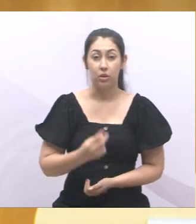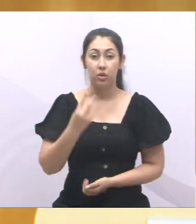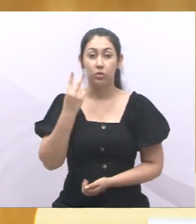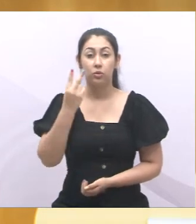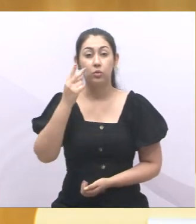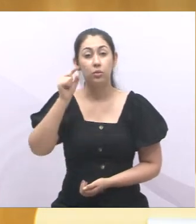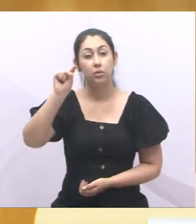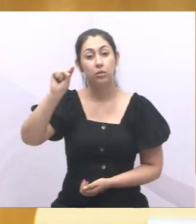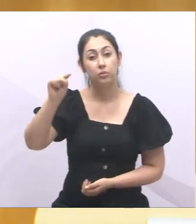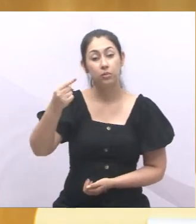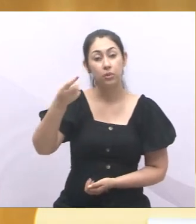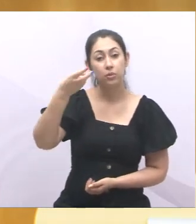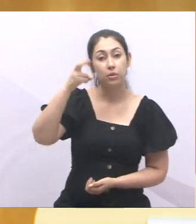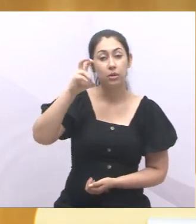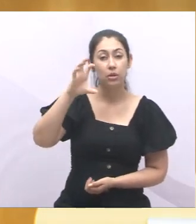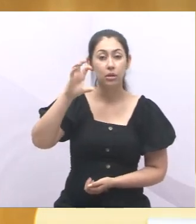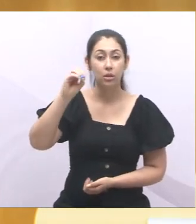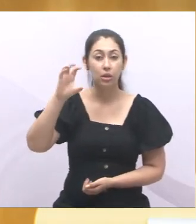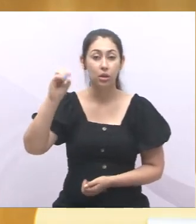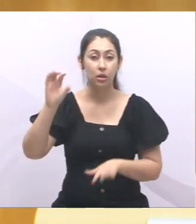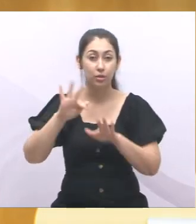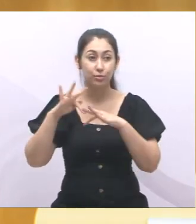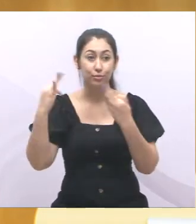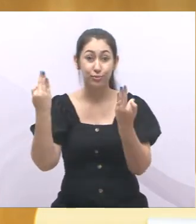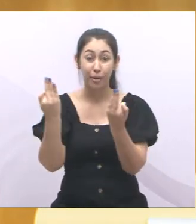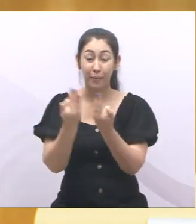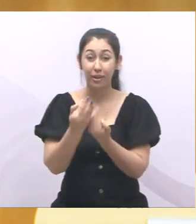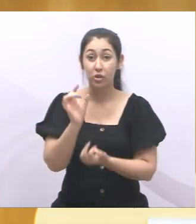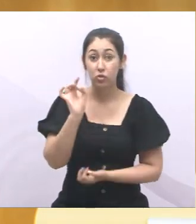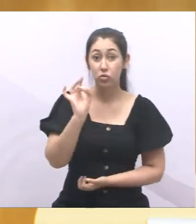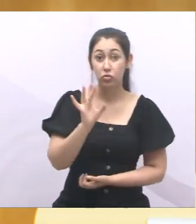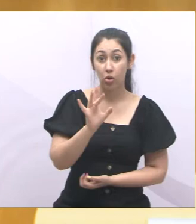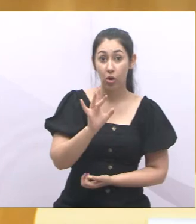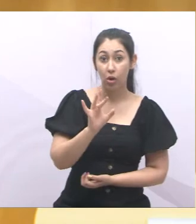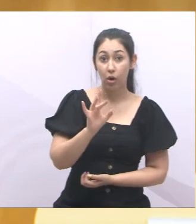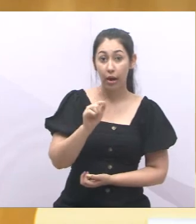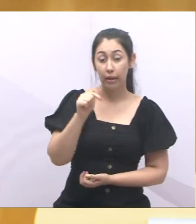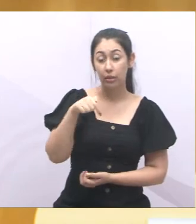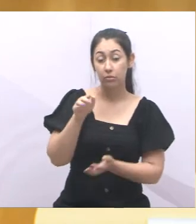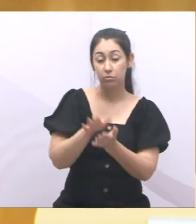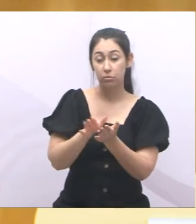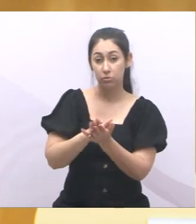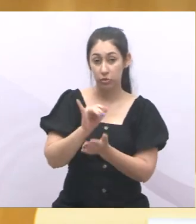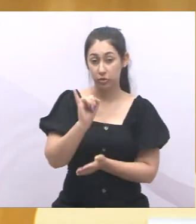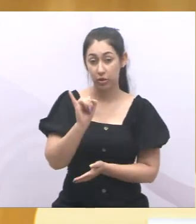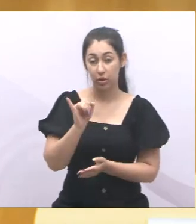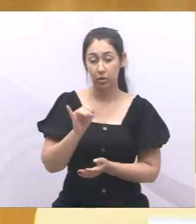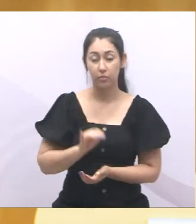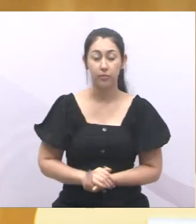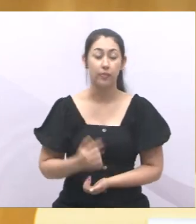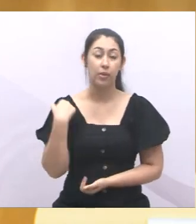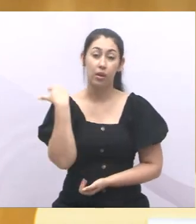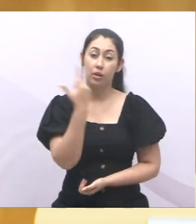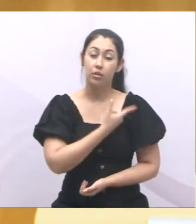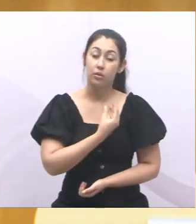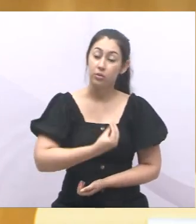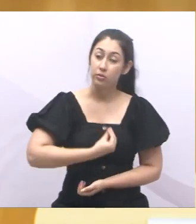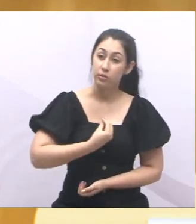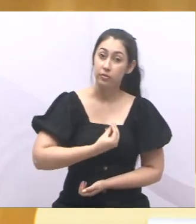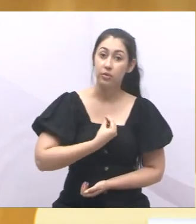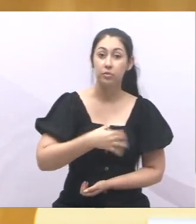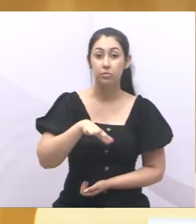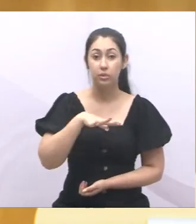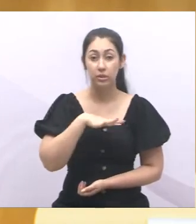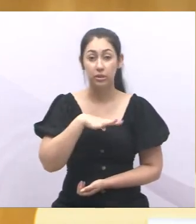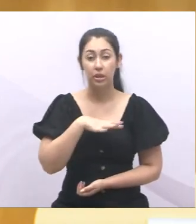2.500 famílias só na região oeste. Vivemos numa cidade que tem cerca